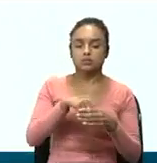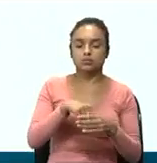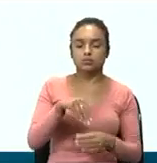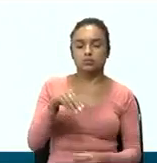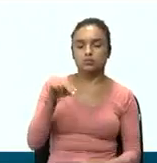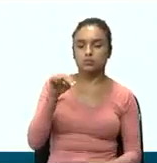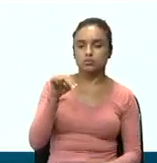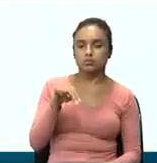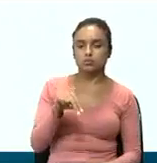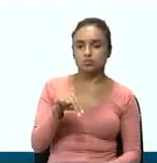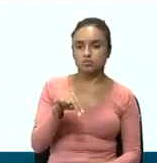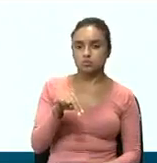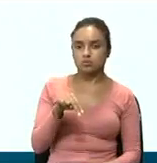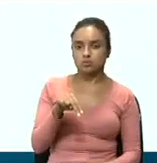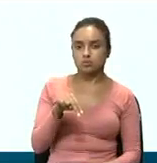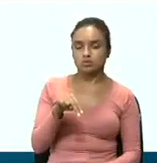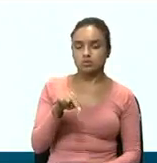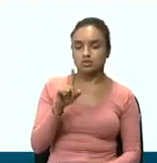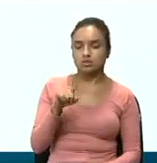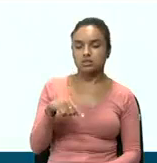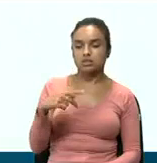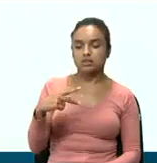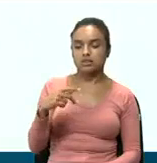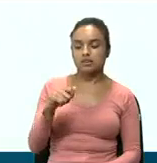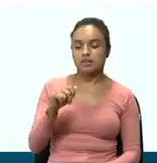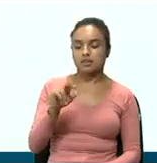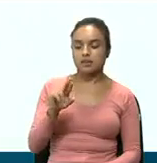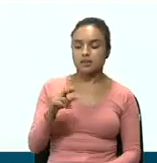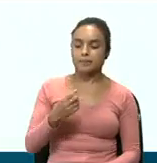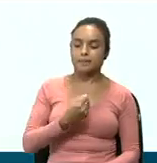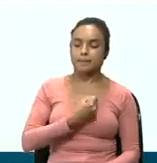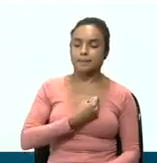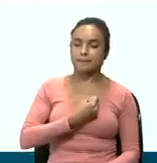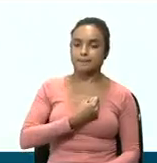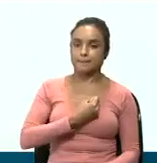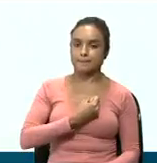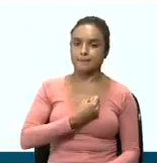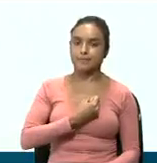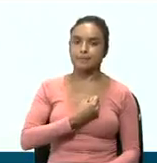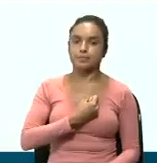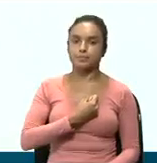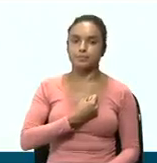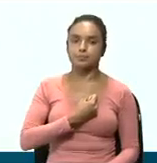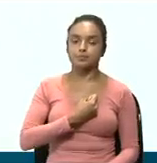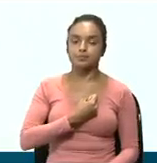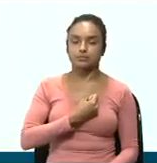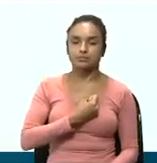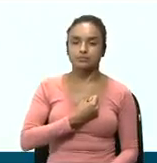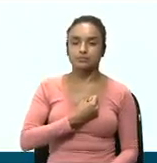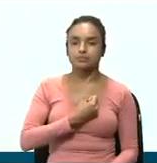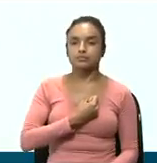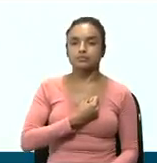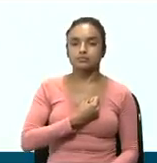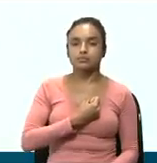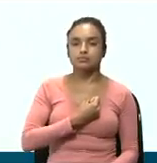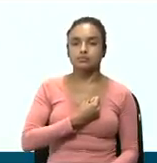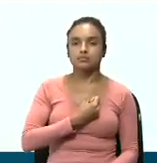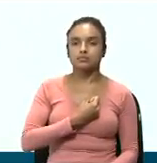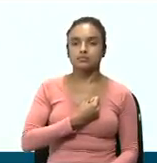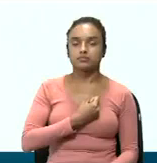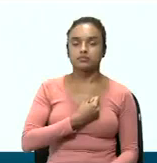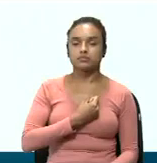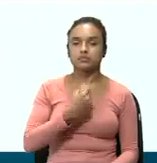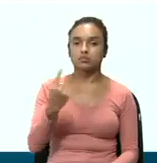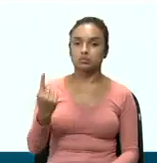n par, toda vez que eu inserir um n par, ele está tirando um do